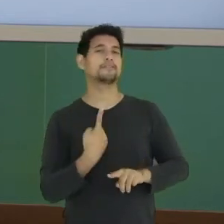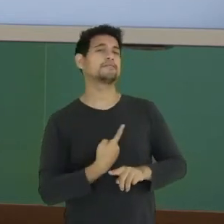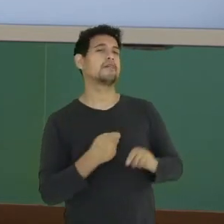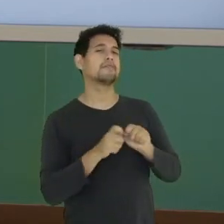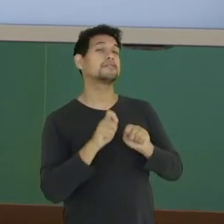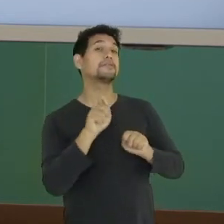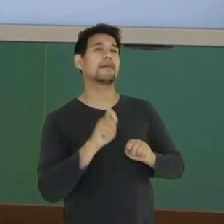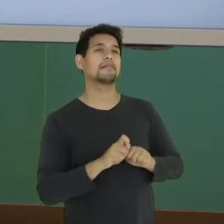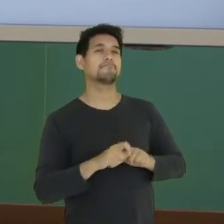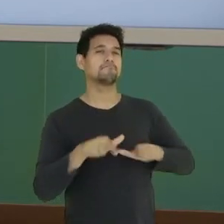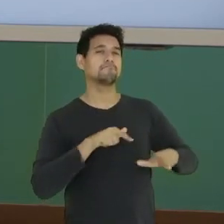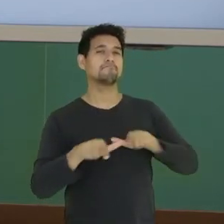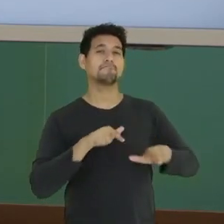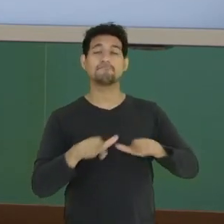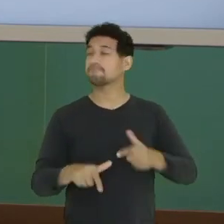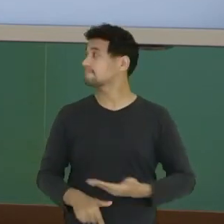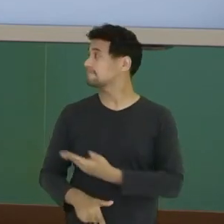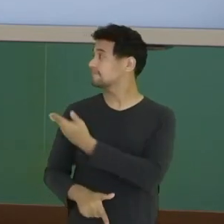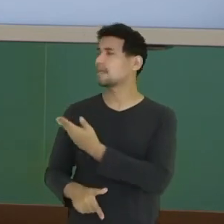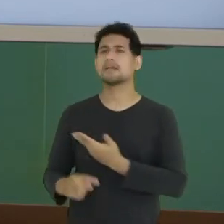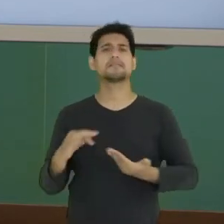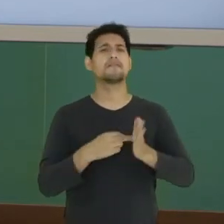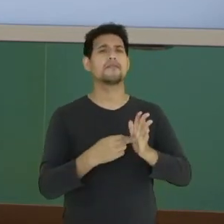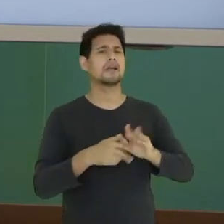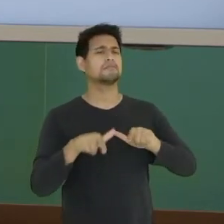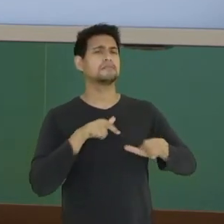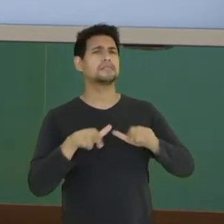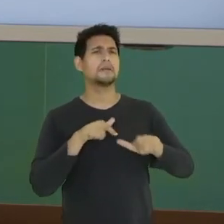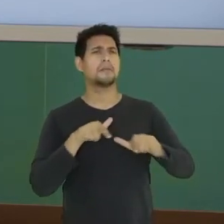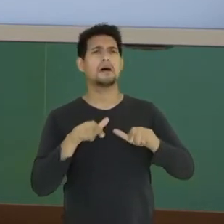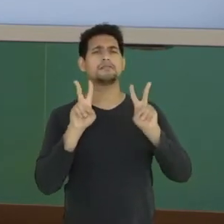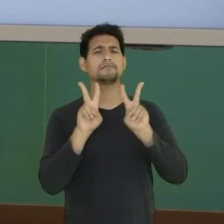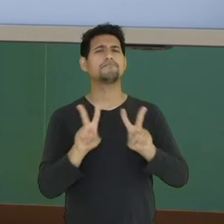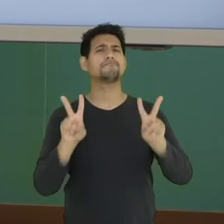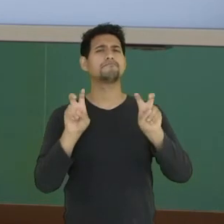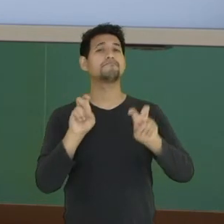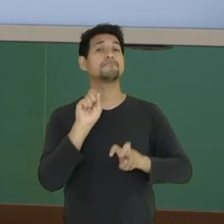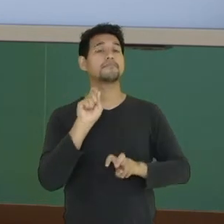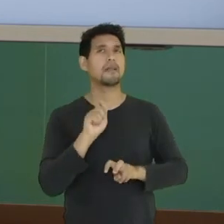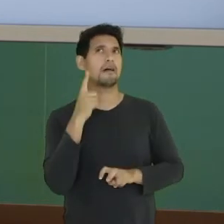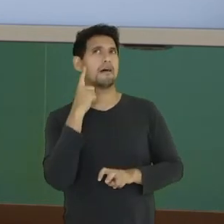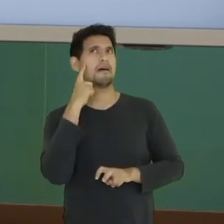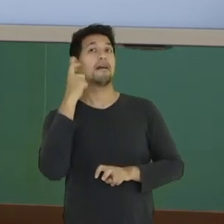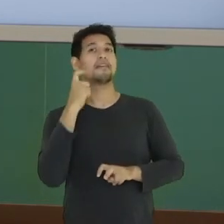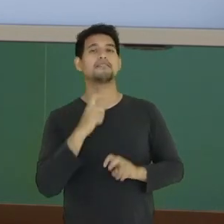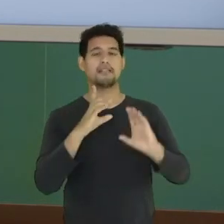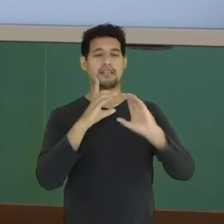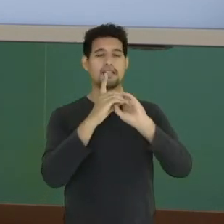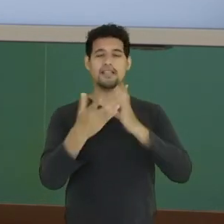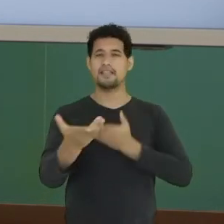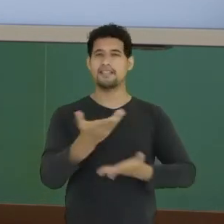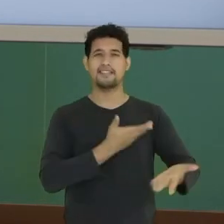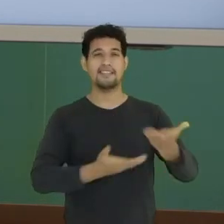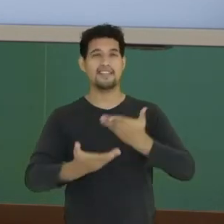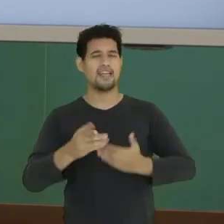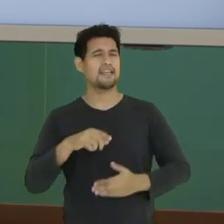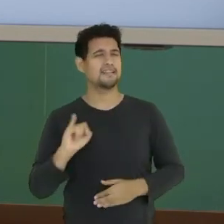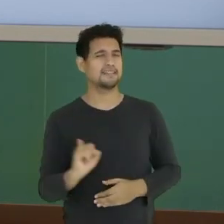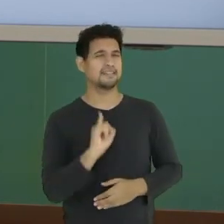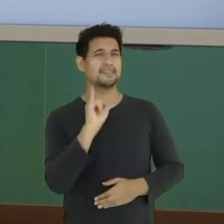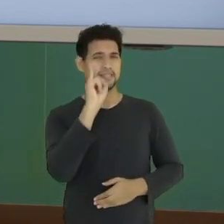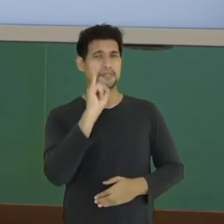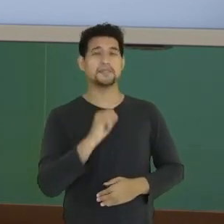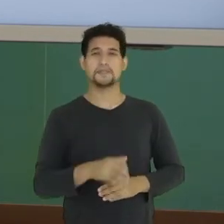essa atividade aqui, que é uma atividade justamente sobre a ideia de democracia, a importância